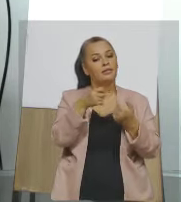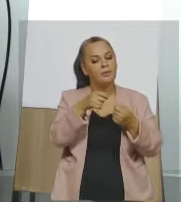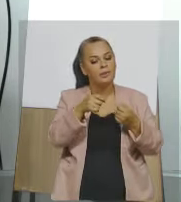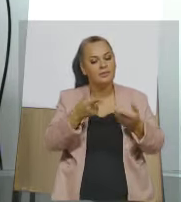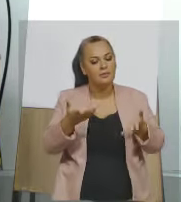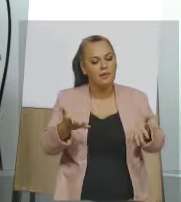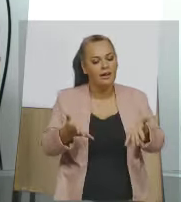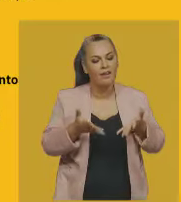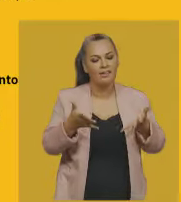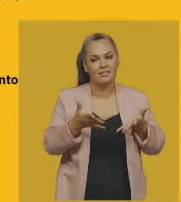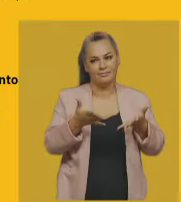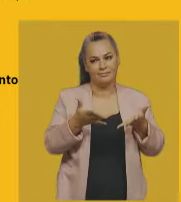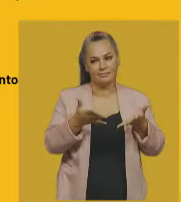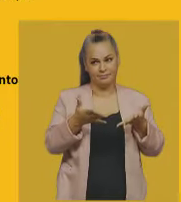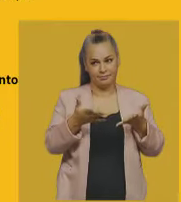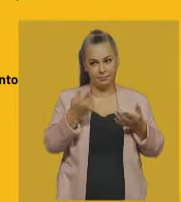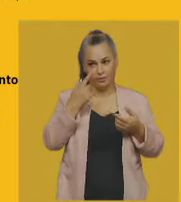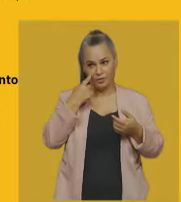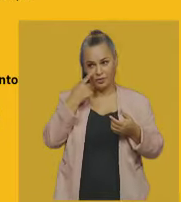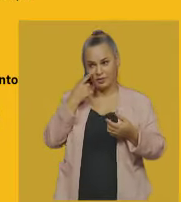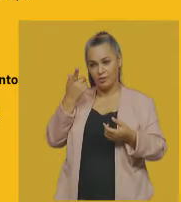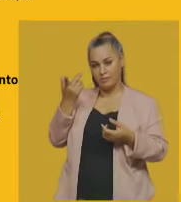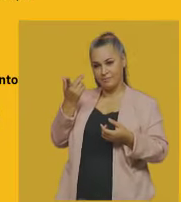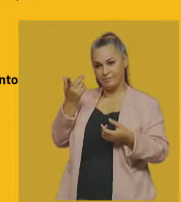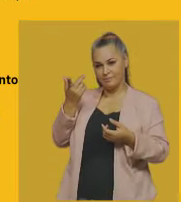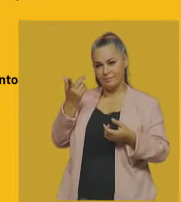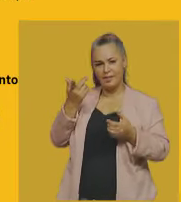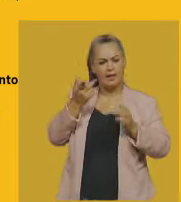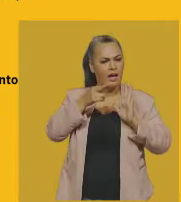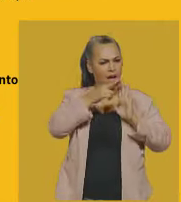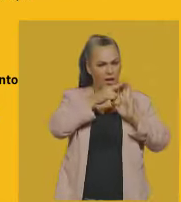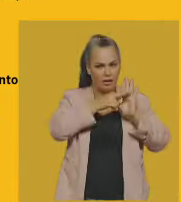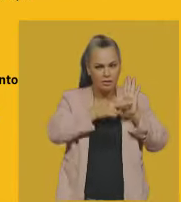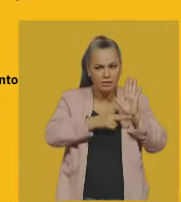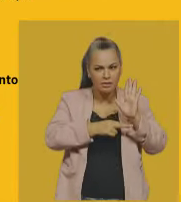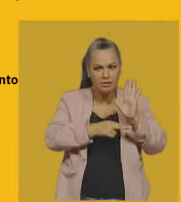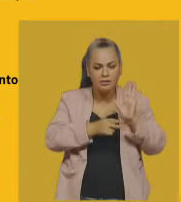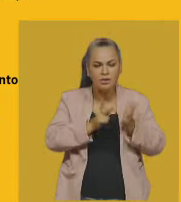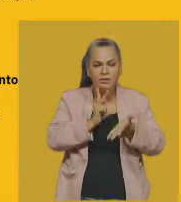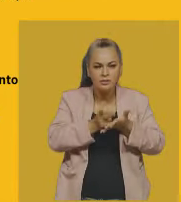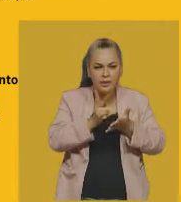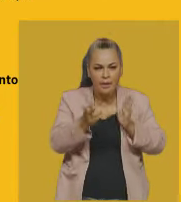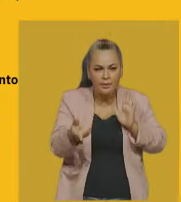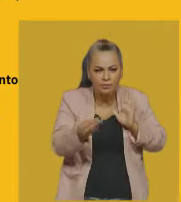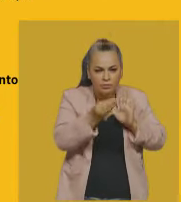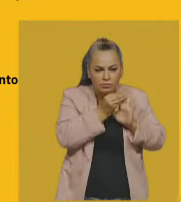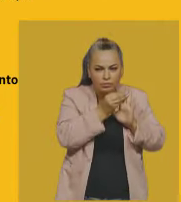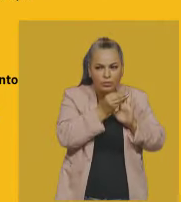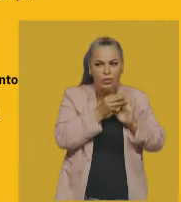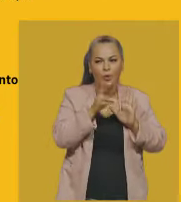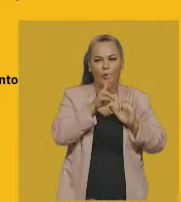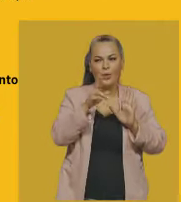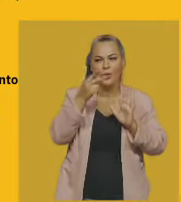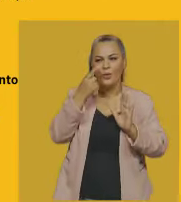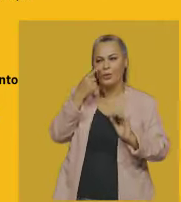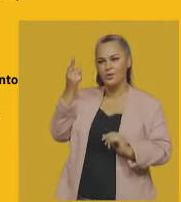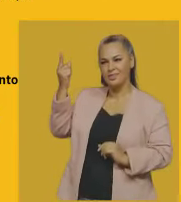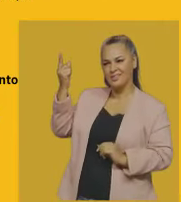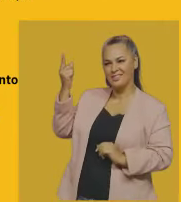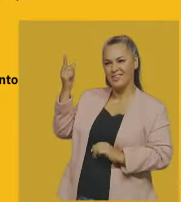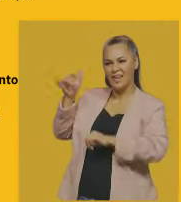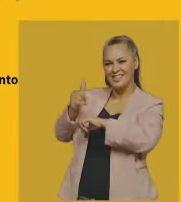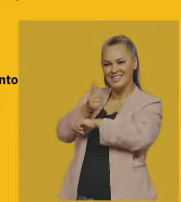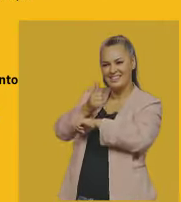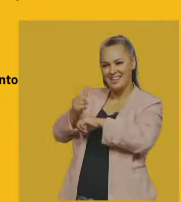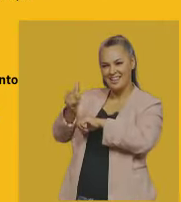sempre que você for escrever, usa mais ou menos esse esqueminha, sempre uma introdução, depois escreve um ou